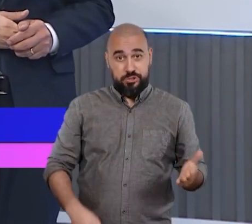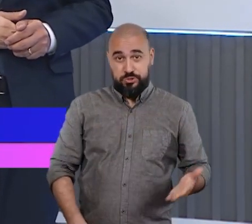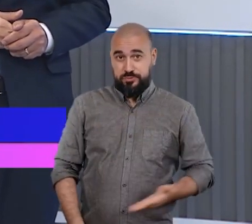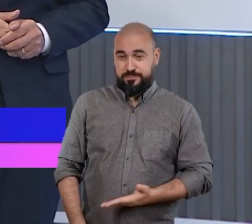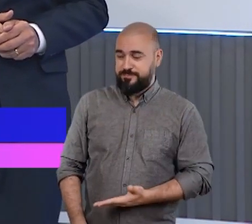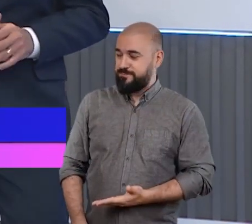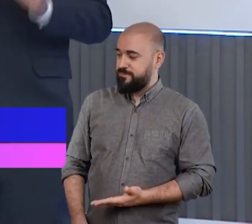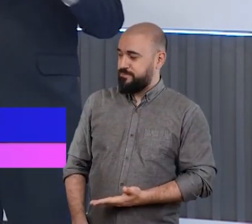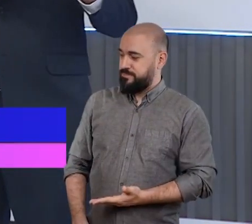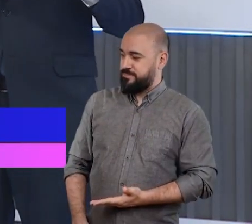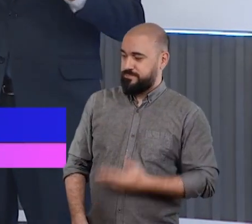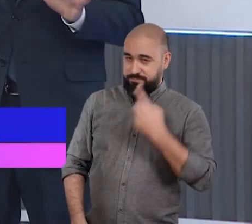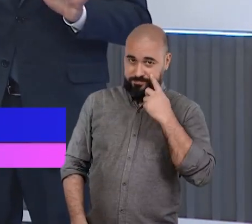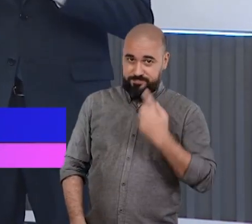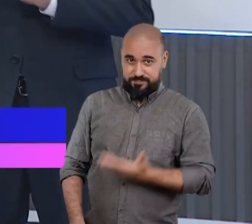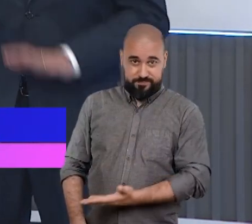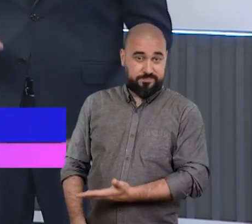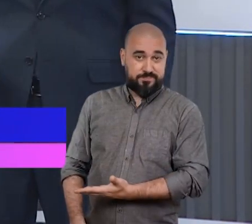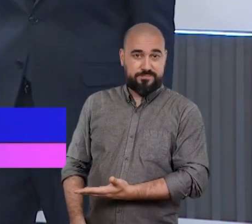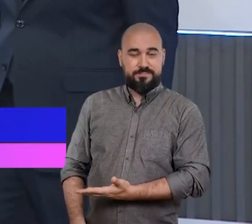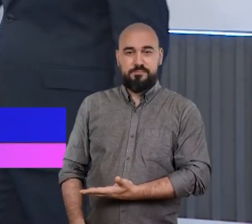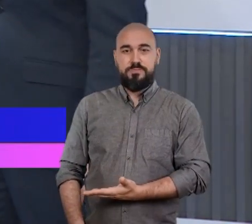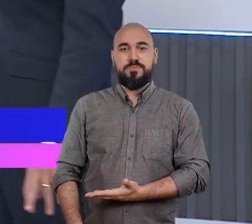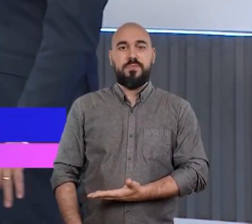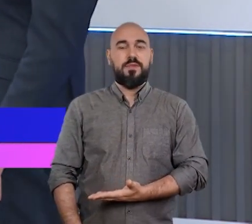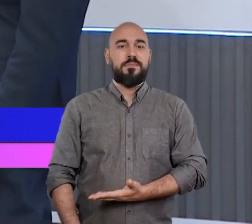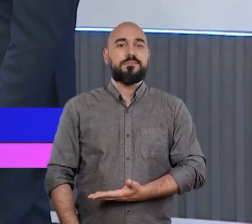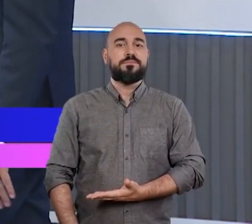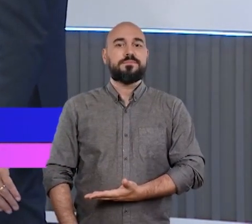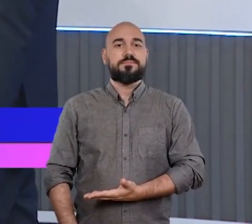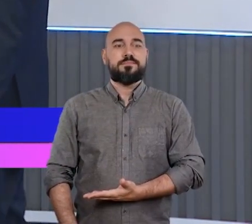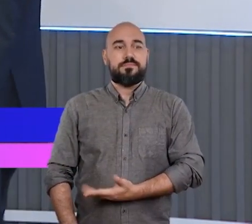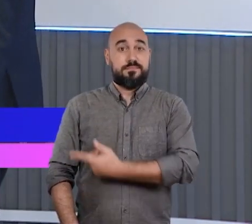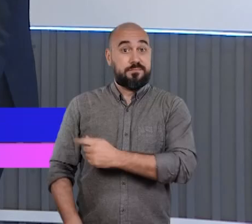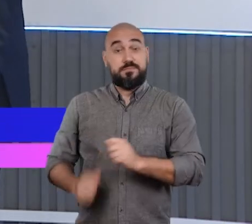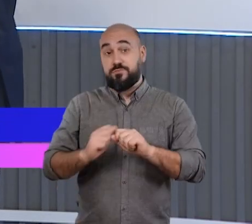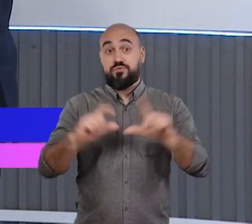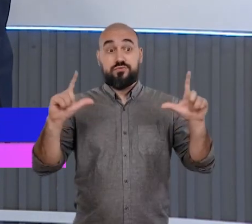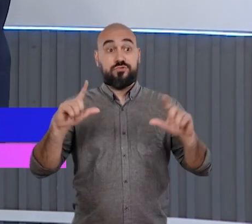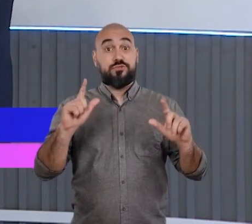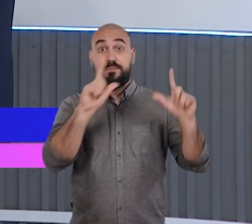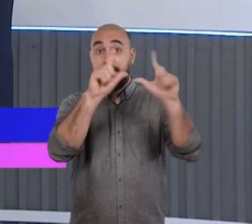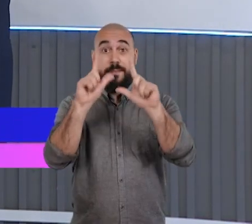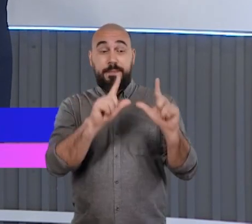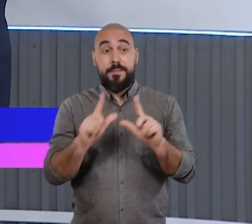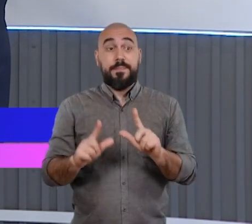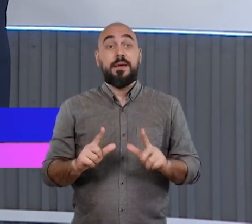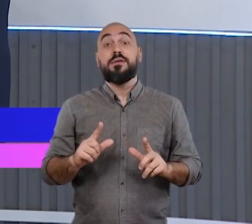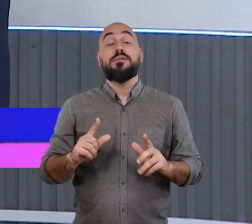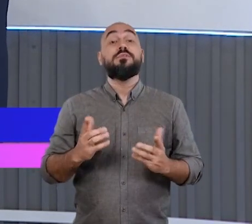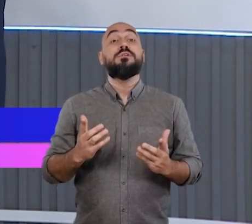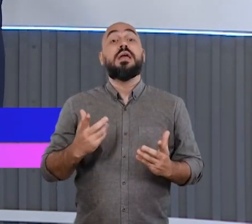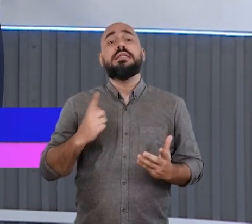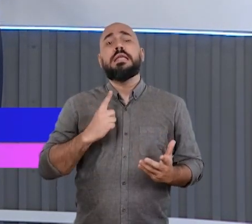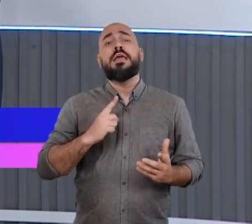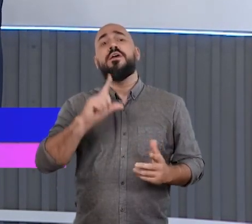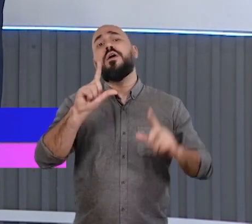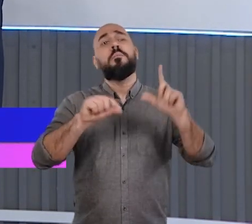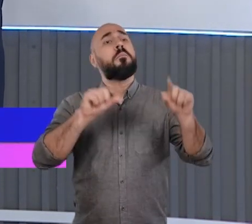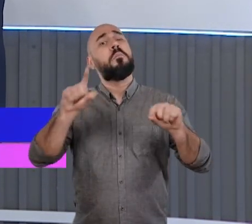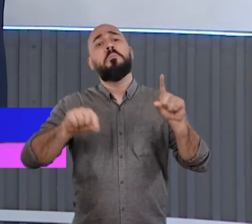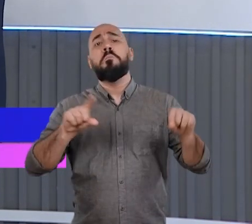novotempo.com/escola bíblica. novotempo.com/escola bíblica, vai chegar aqui nessa página, estude a Bíblia com a Novo Tempo. E aí você